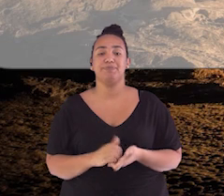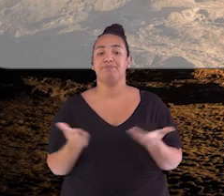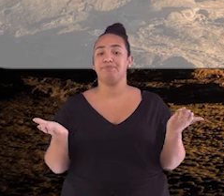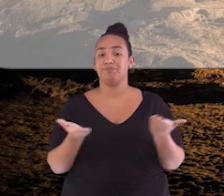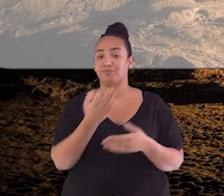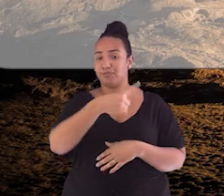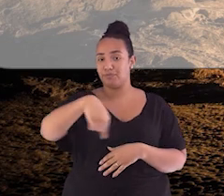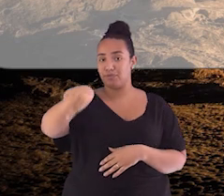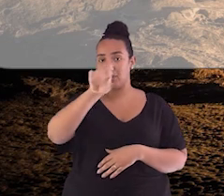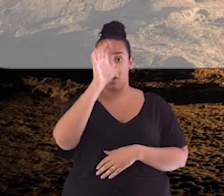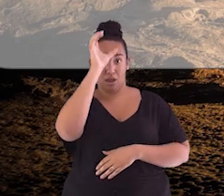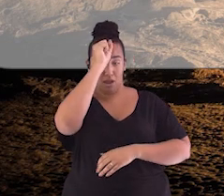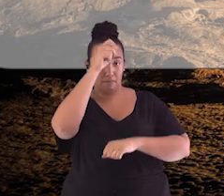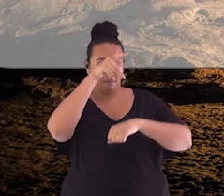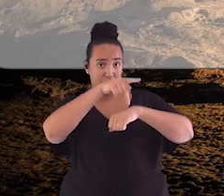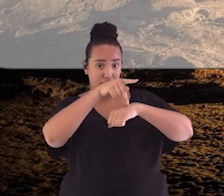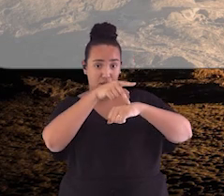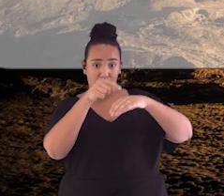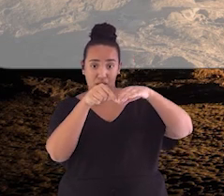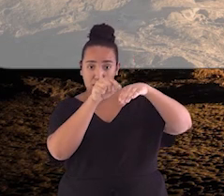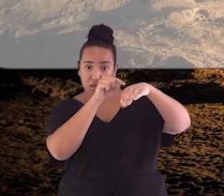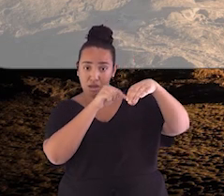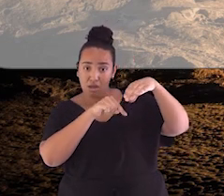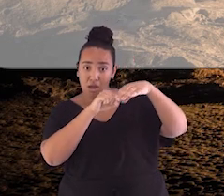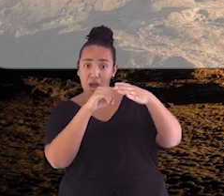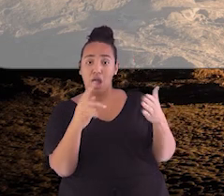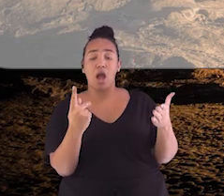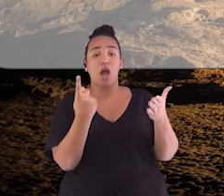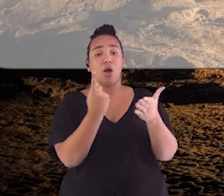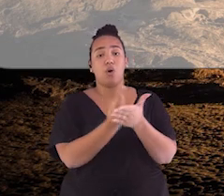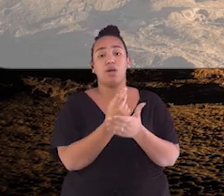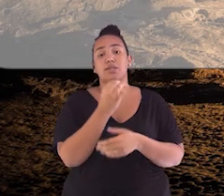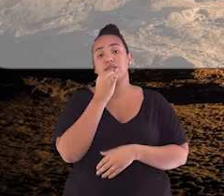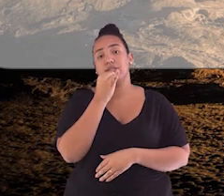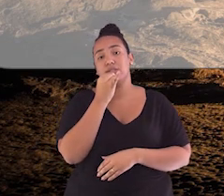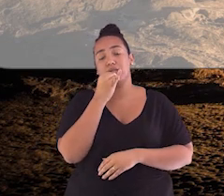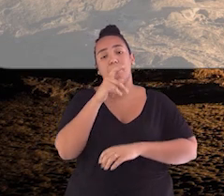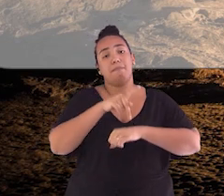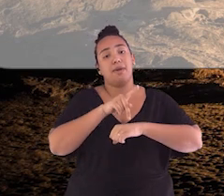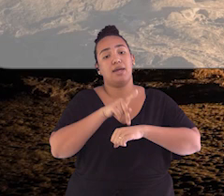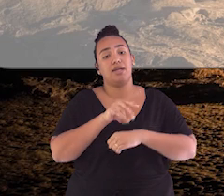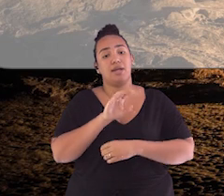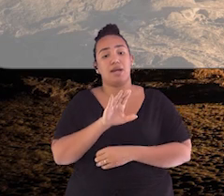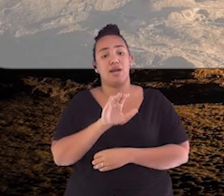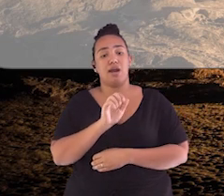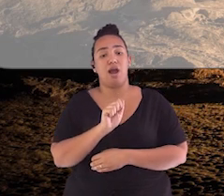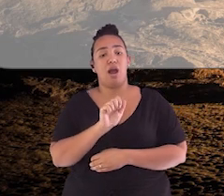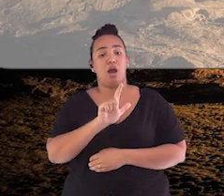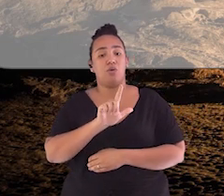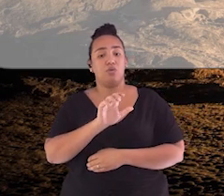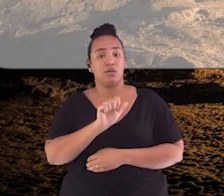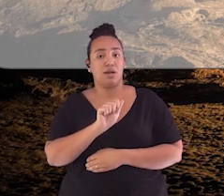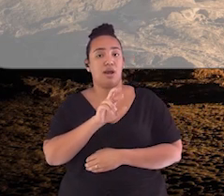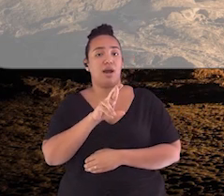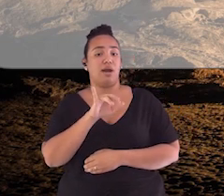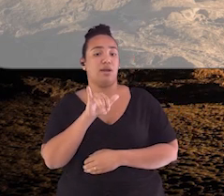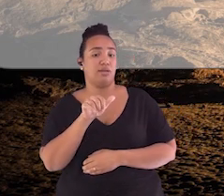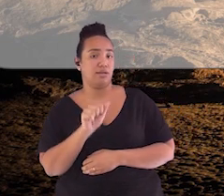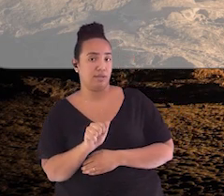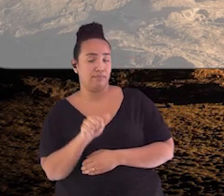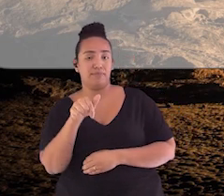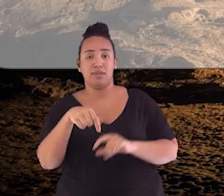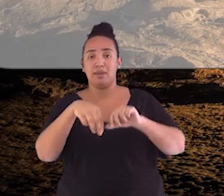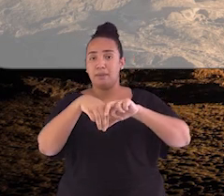formações das cavernas ocorrem em rochas sedimentares ou mesmo calcárias. E o principal mineral presente nesse tipo